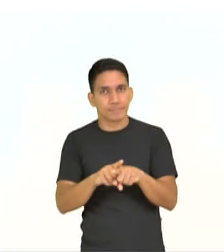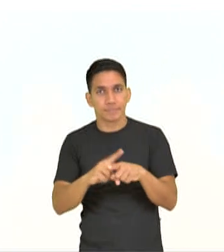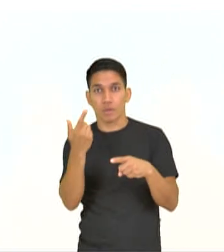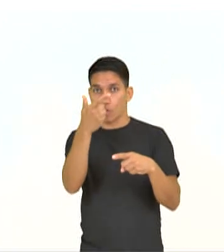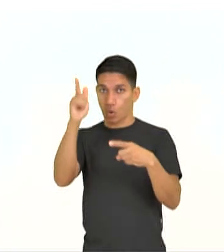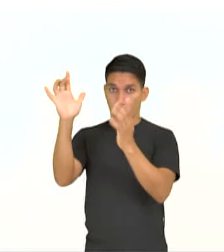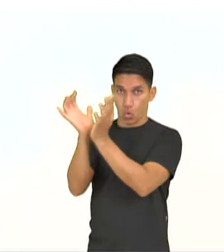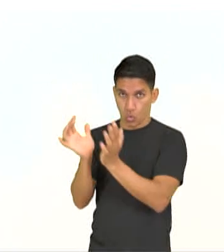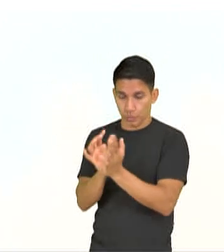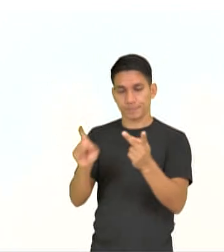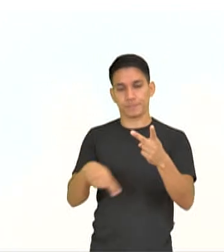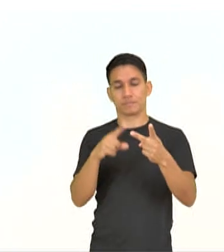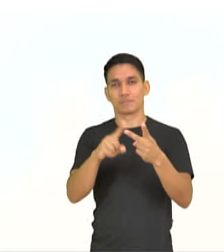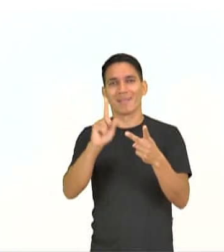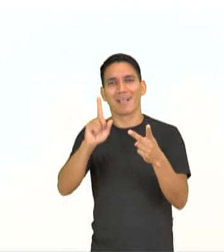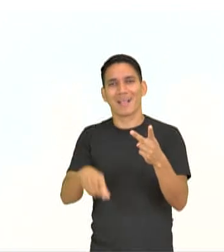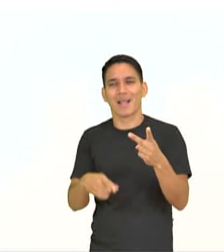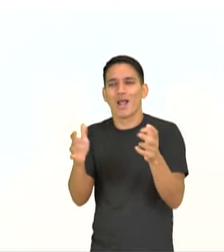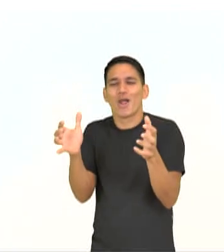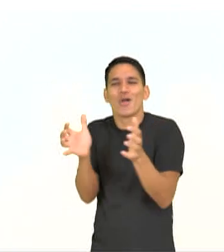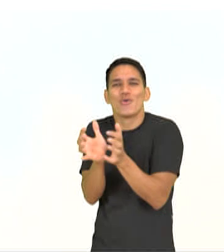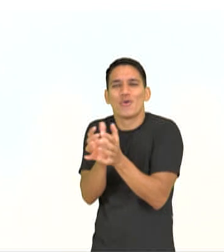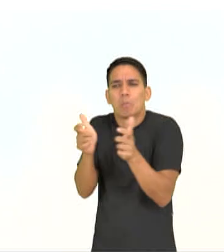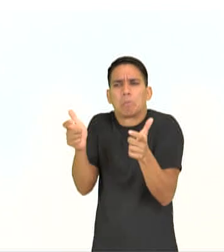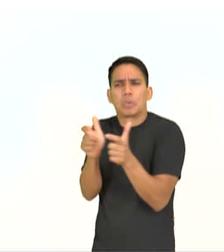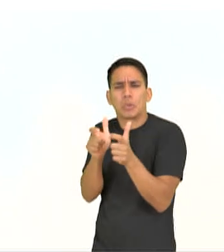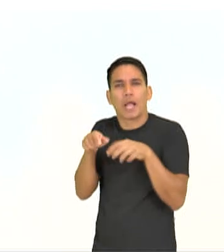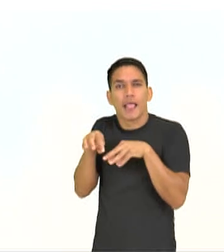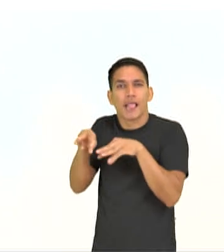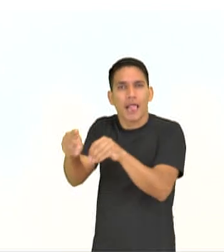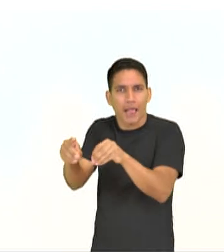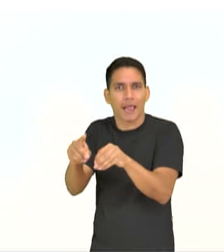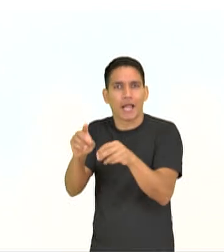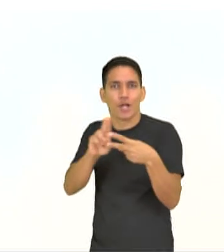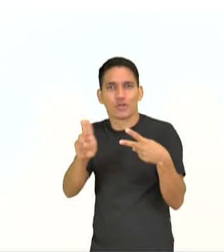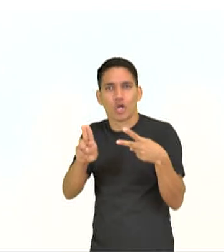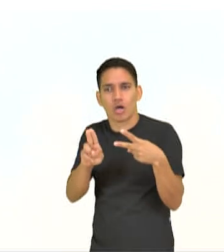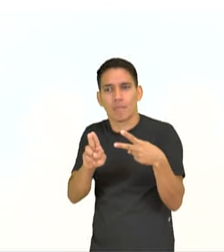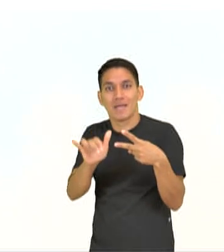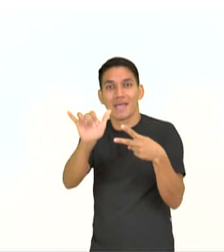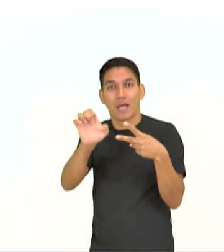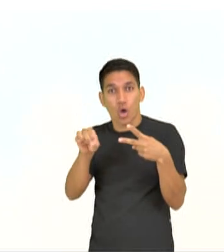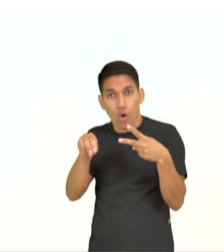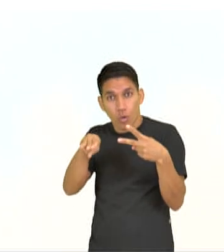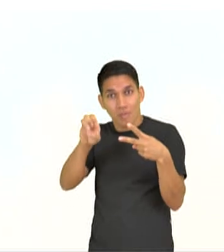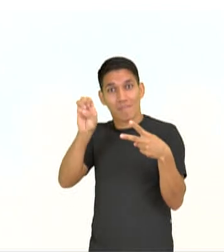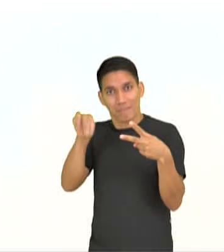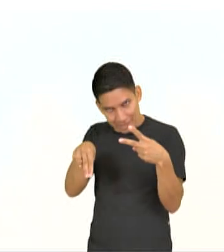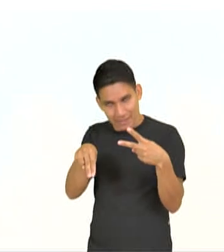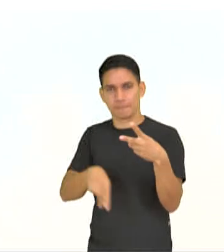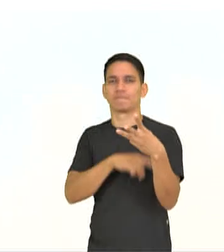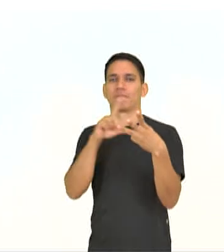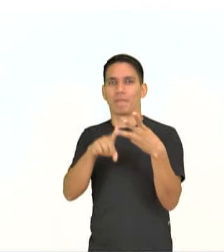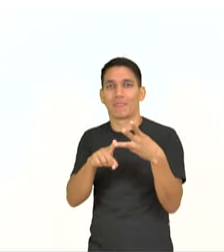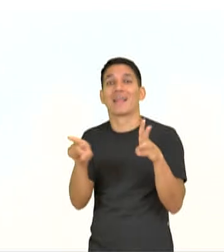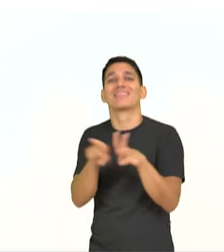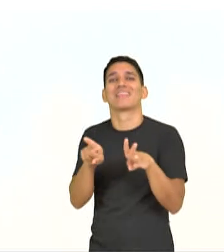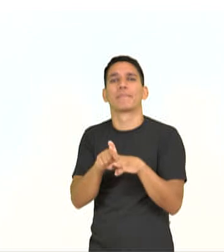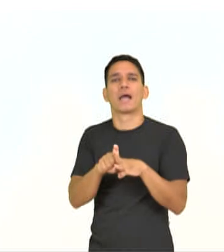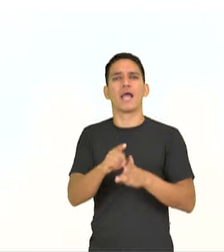ter, né, ali os pequenos proprietários de terras, que eram conhecidos como yeomen, e também a pequena